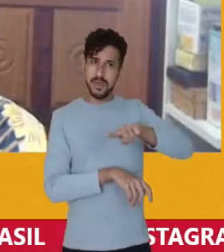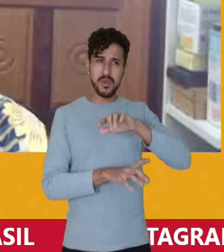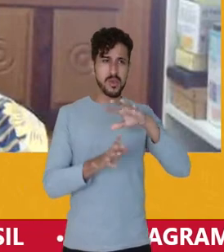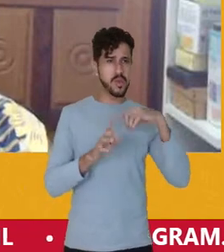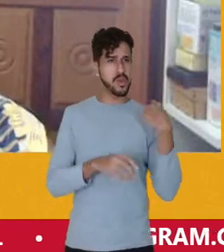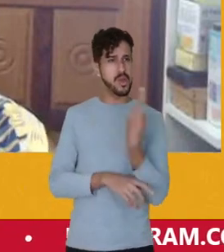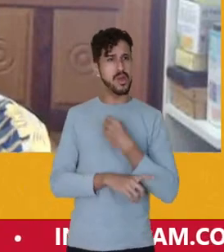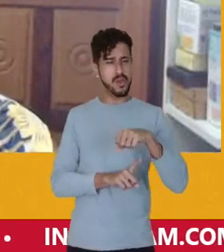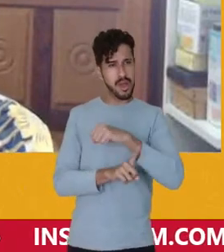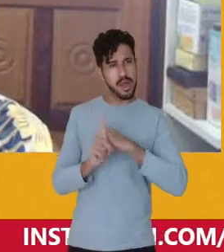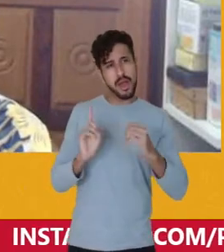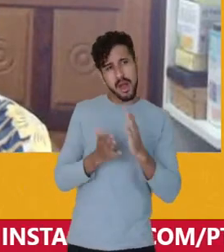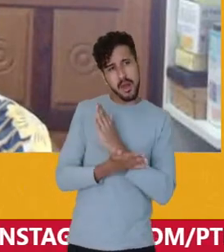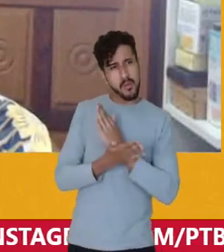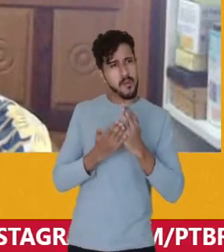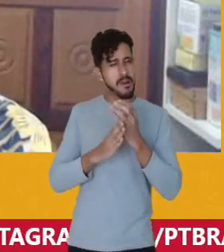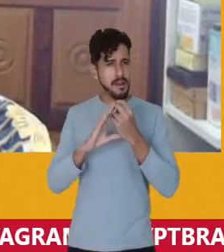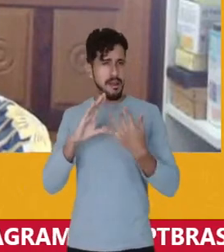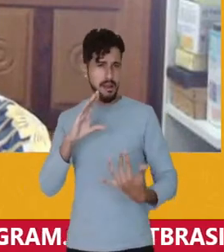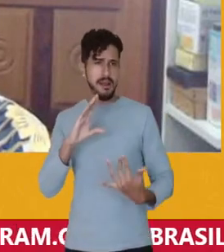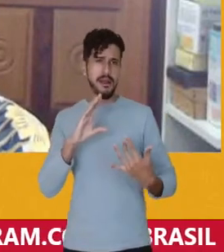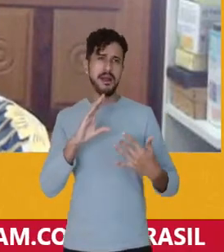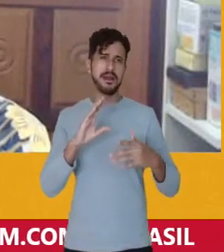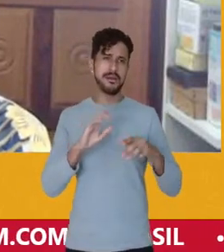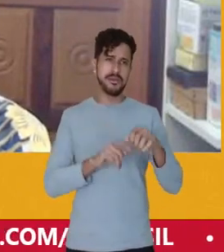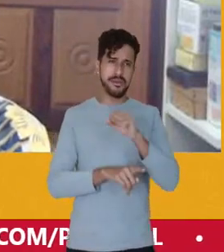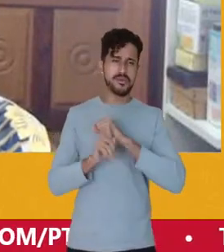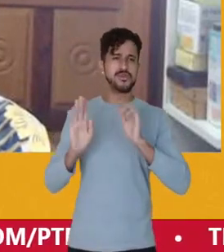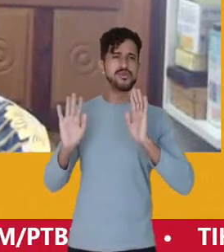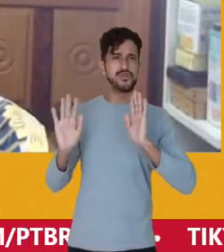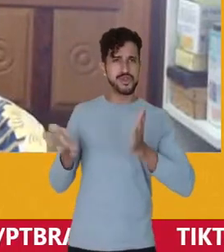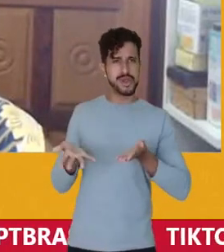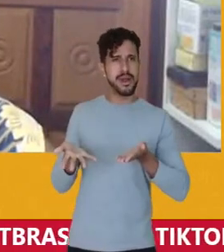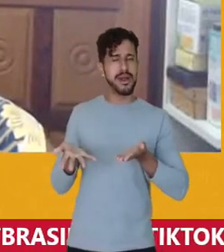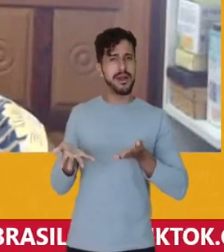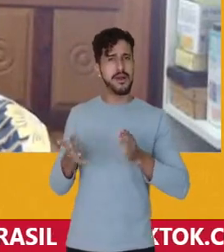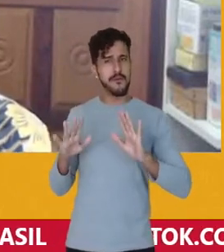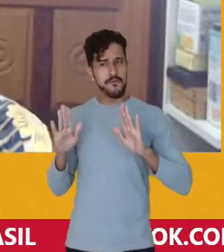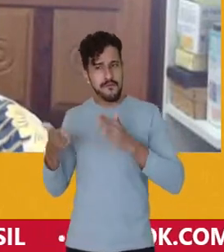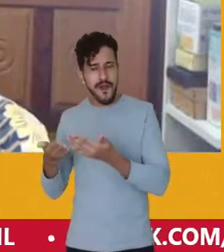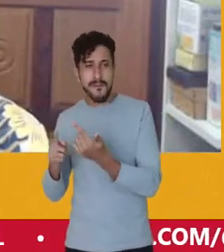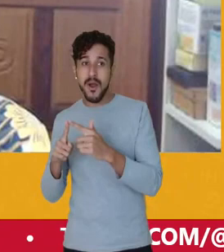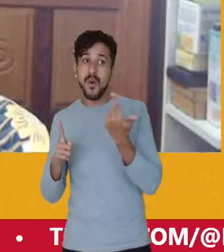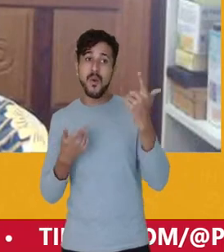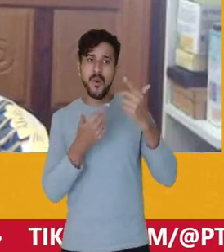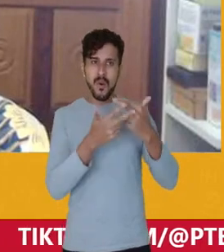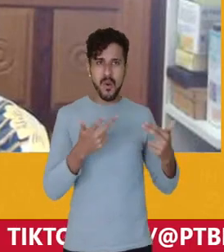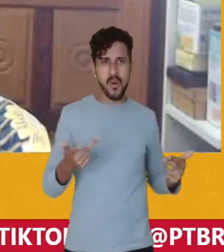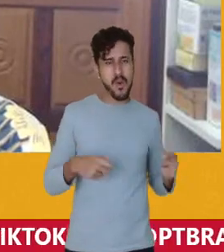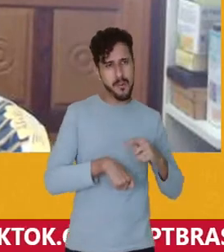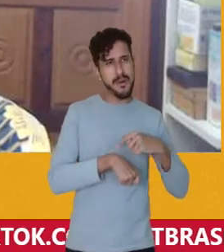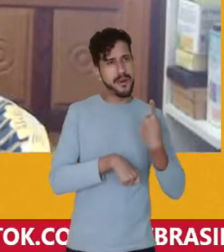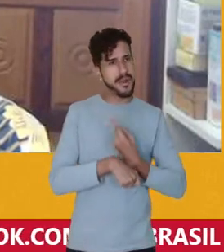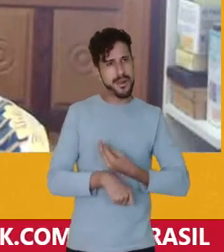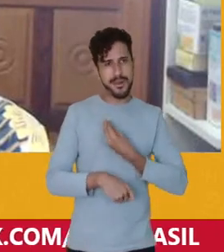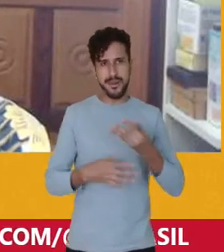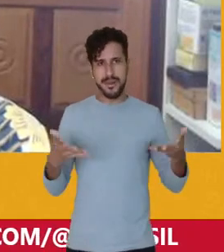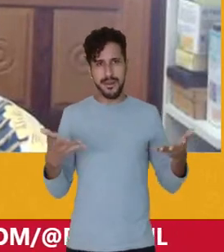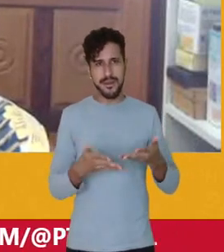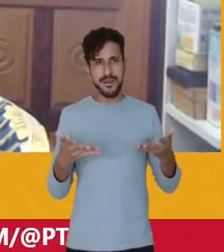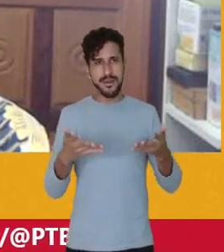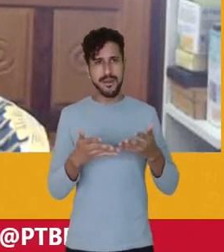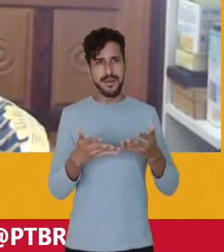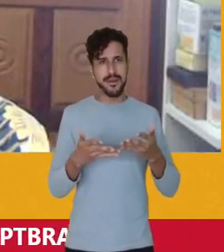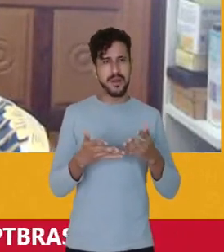sociedade. Alguns aspectos essa sociedade já tem sido reeducada, mas em outros como o momento que nós vivemos agora, de